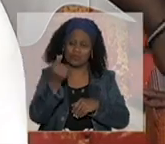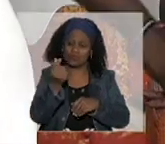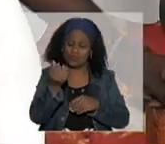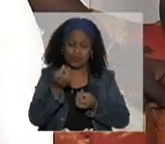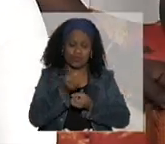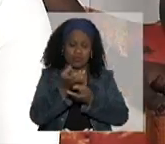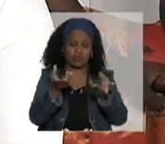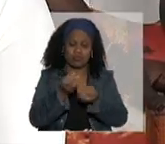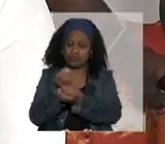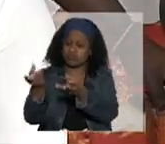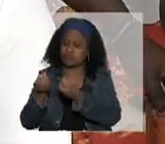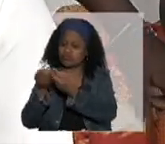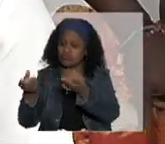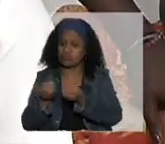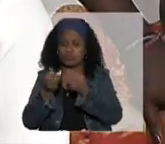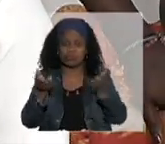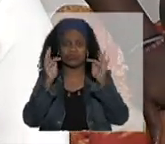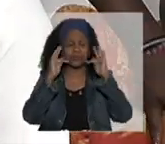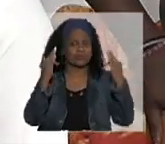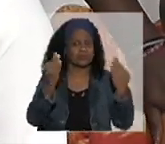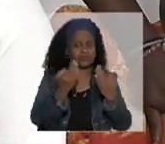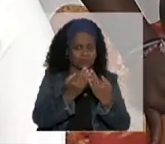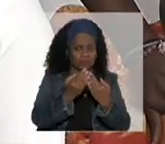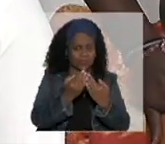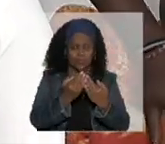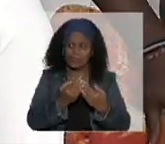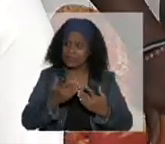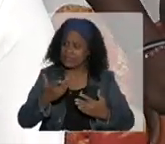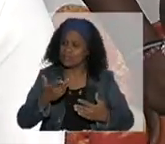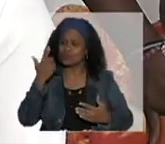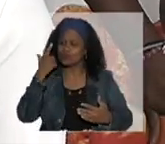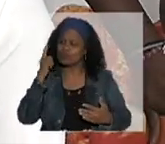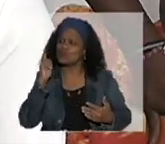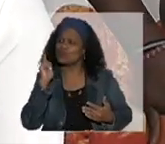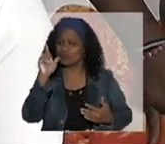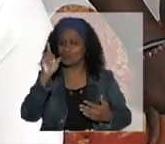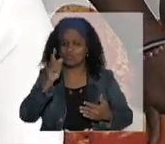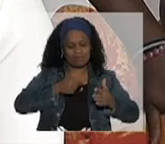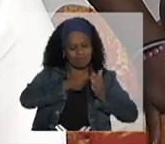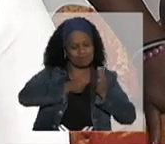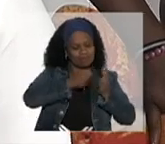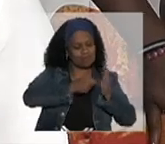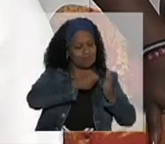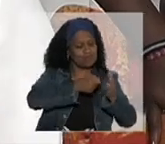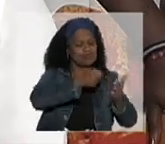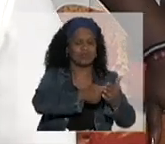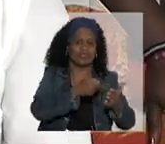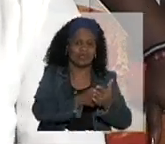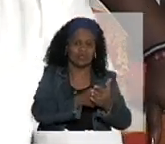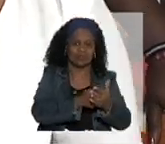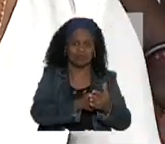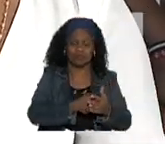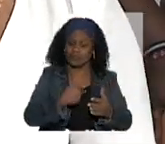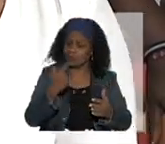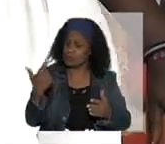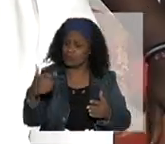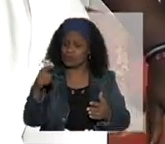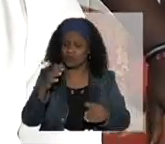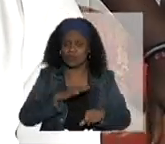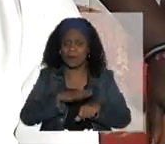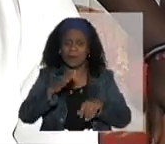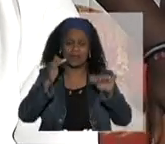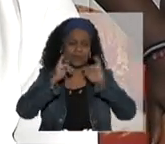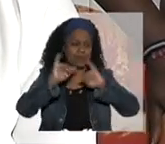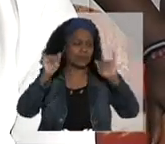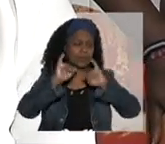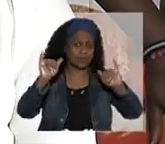renda no Brasil. Então, a gente se deu como vitoriosos nessa luta e passou a não mais